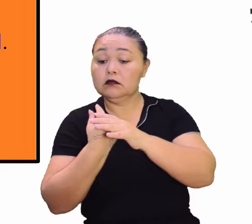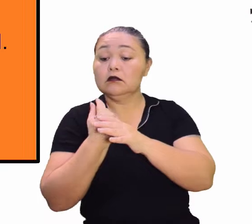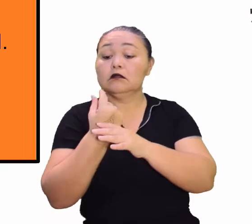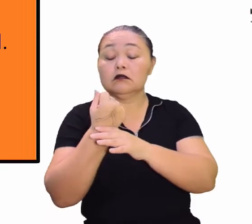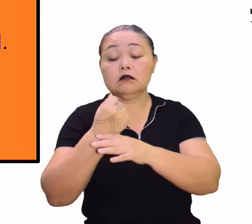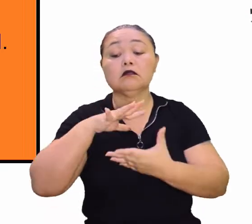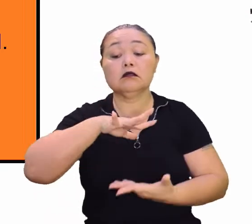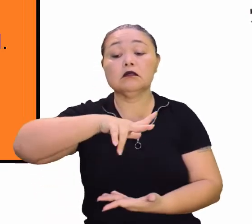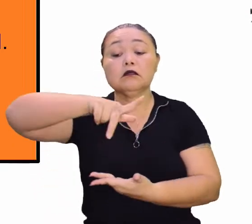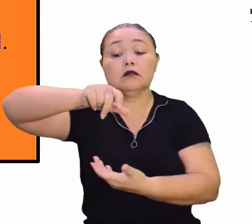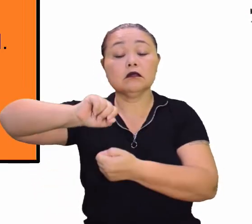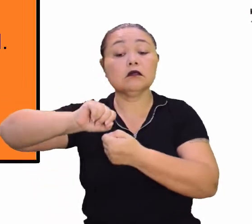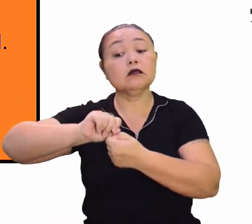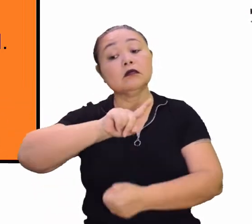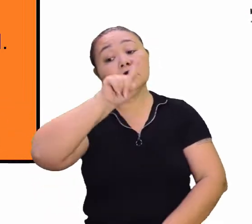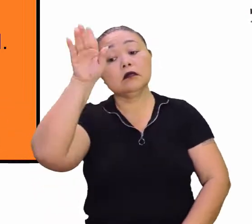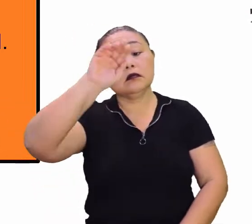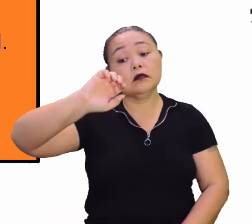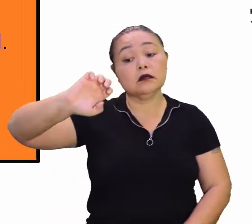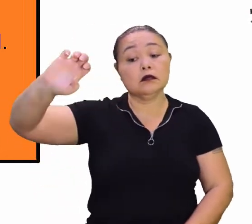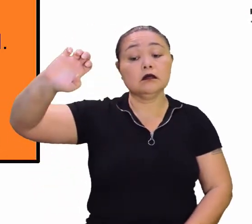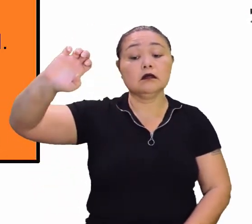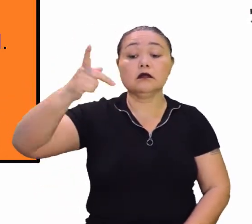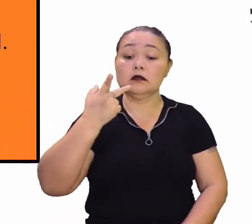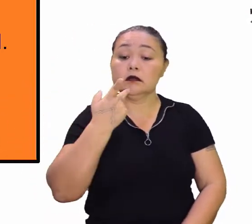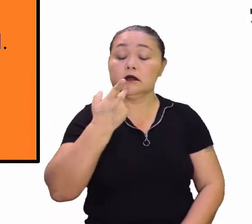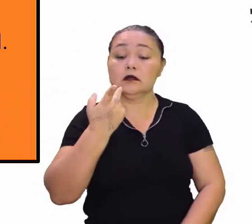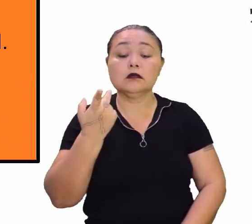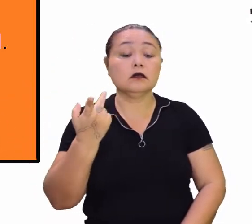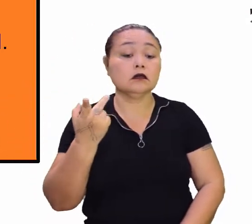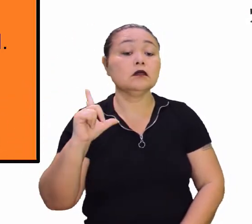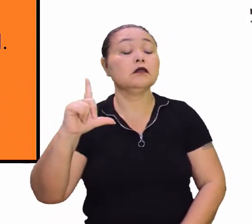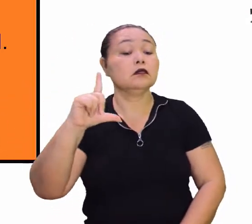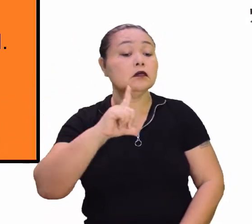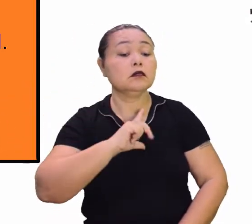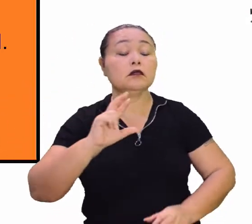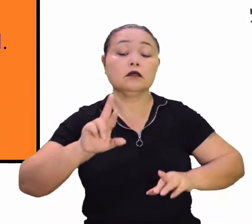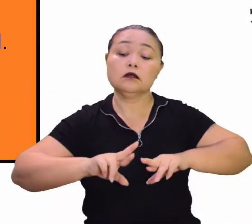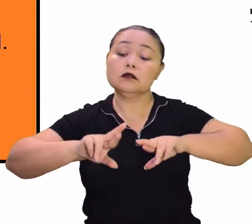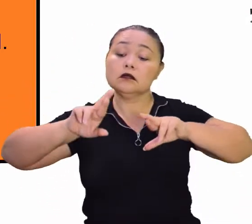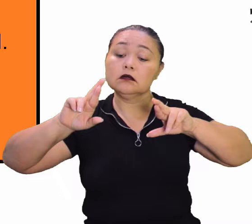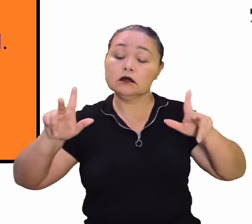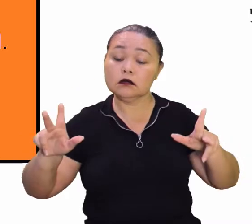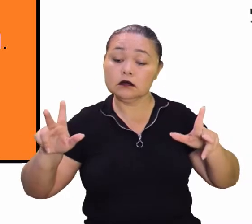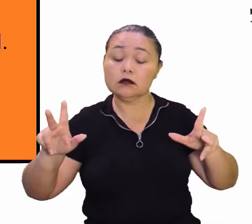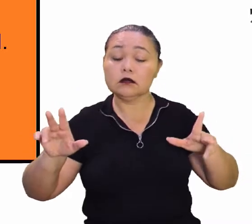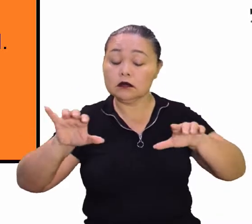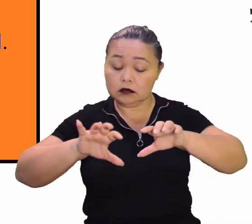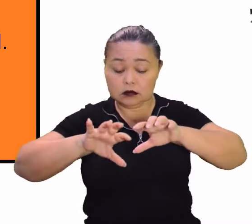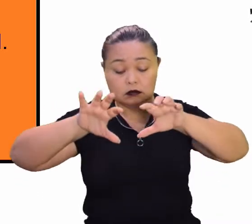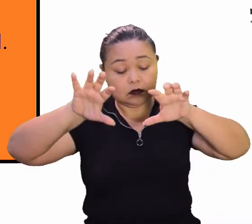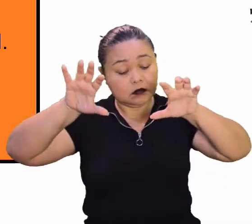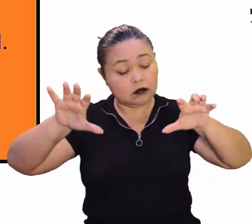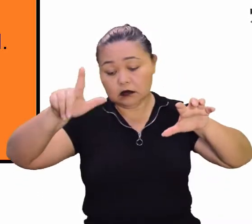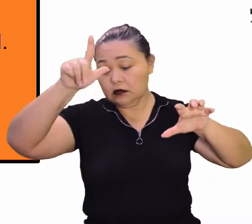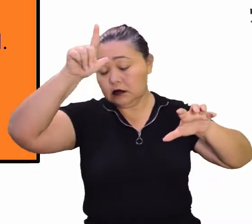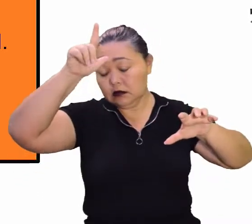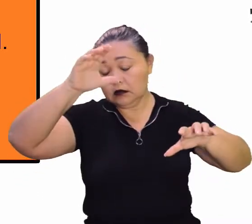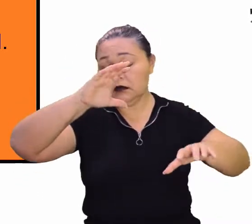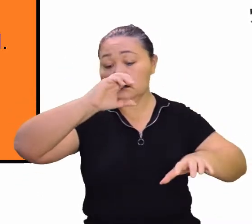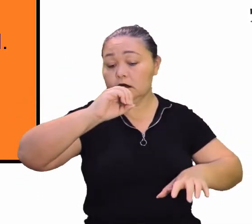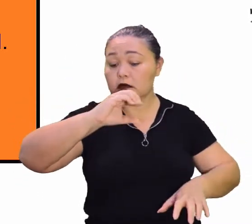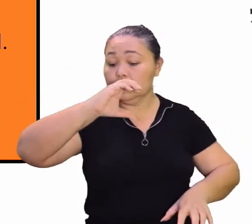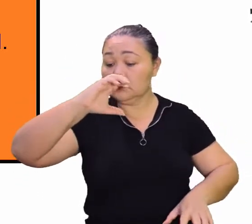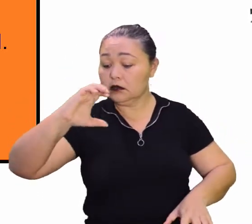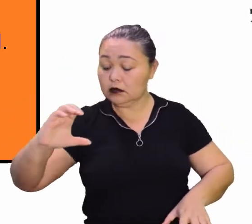potência mundial, só que está lá na Europa. E falamos que existe uma diferença grande entre a Alemanha